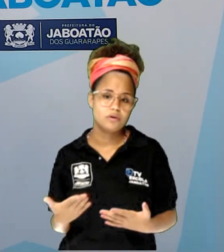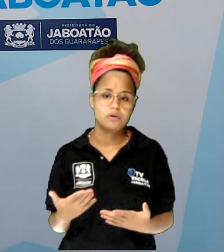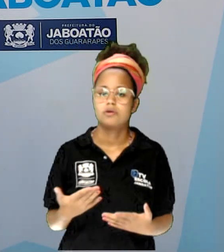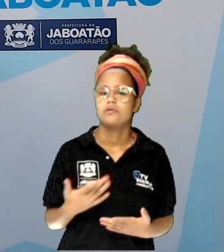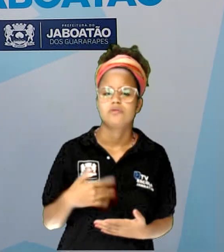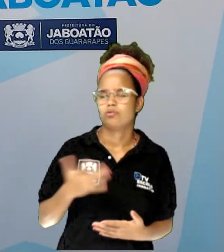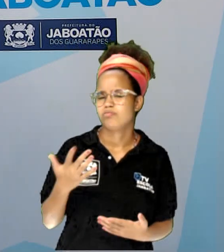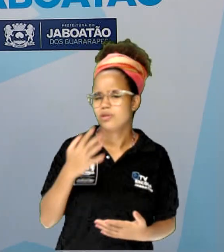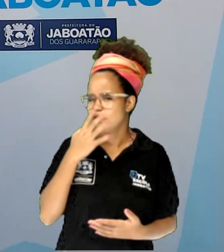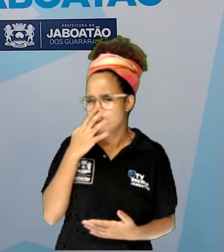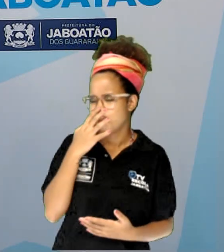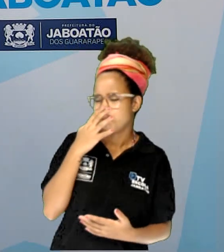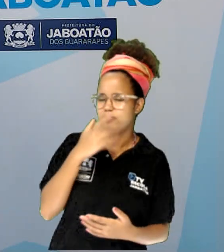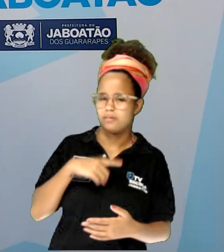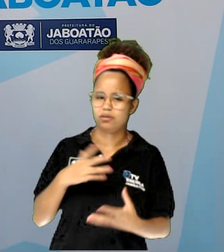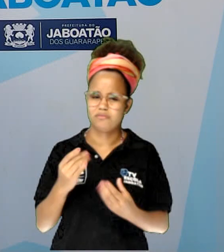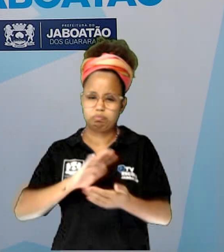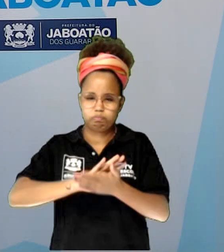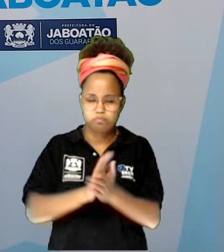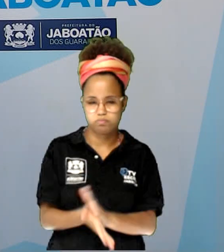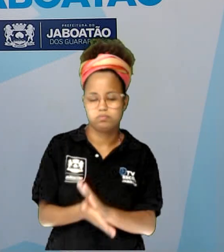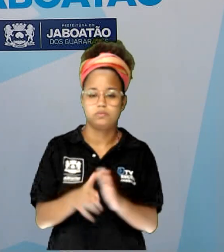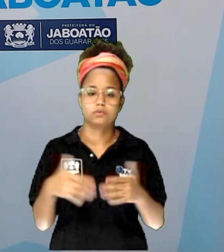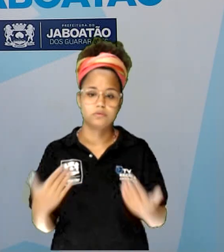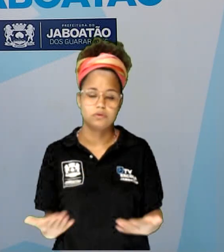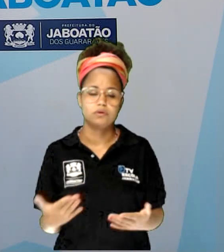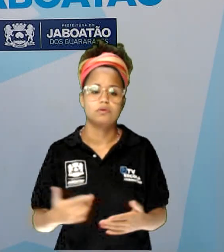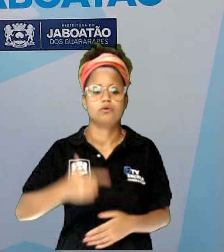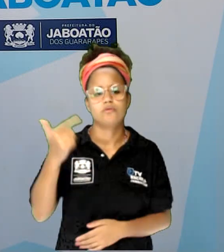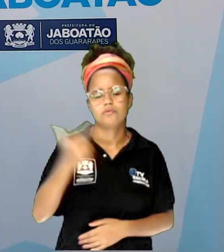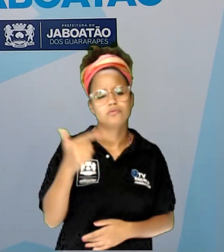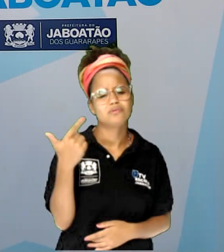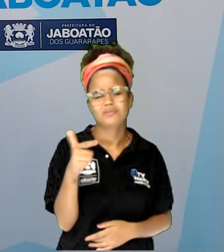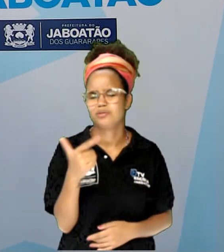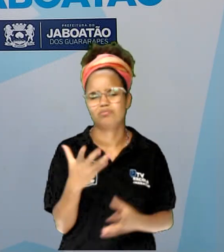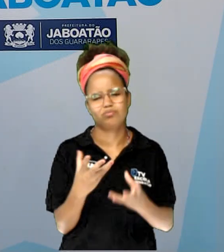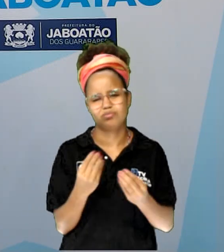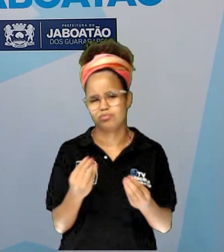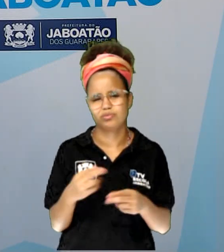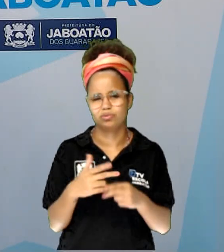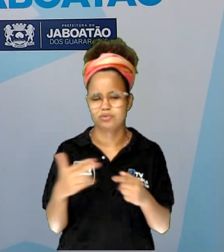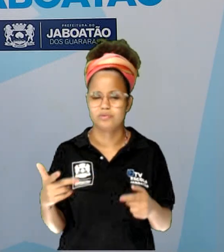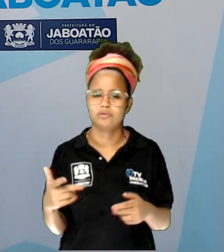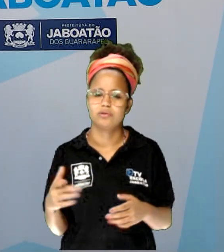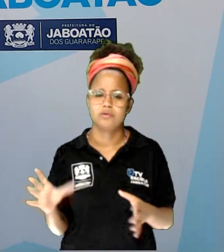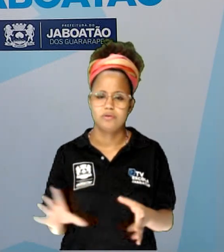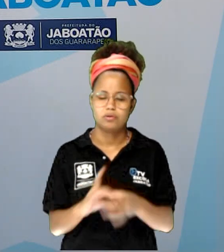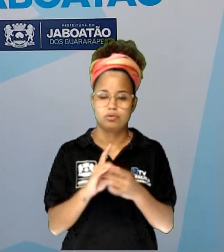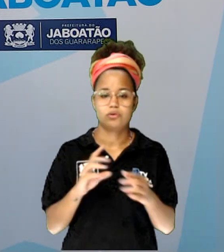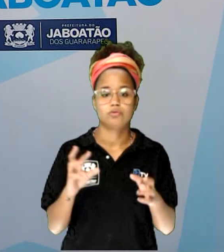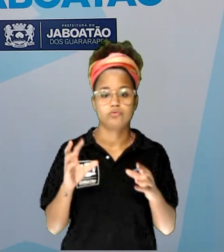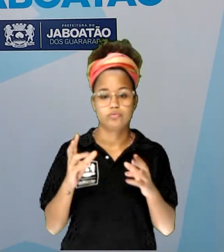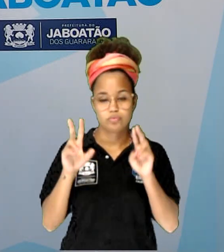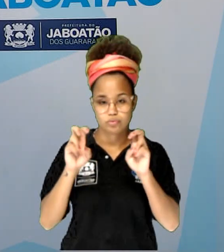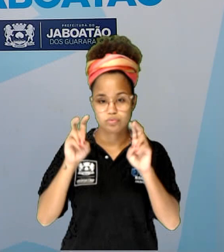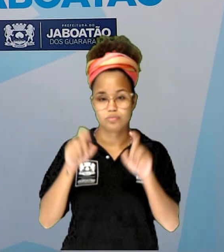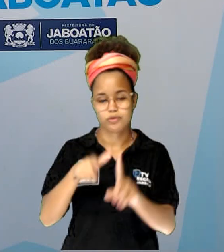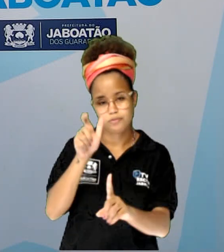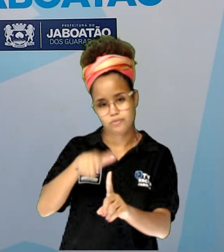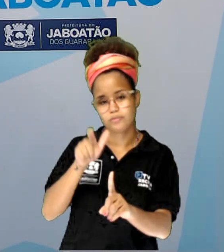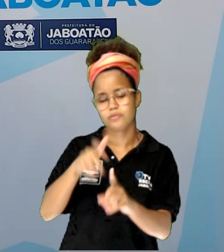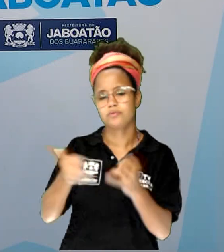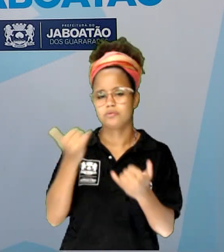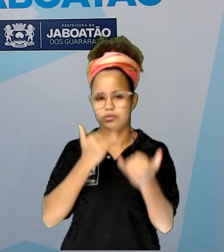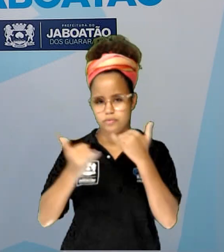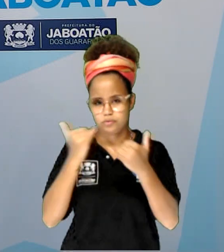eram bandidas. Então, esse item 2 também não tem muito a ver aí com a nossa relação entre a personagem e as